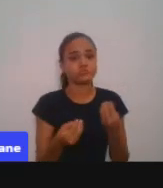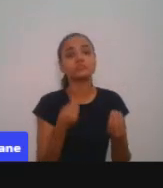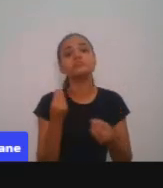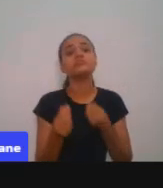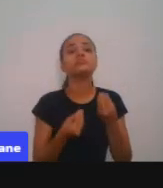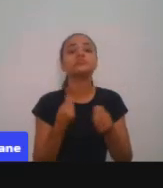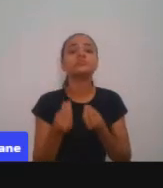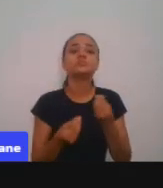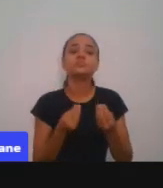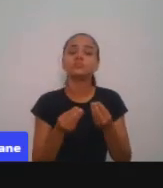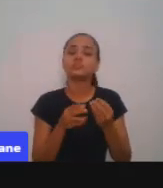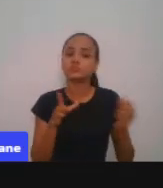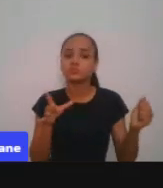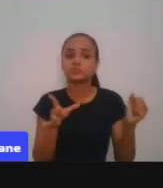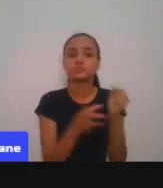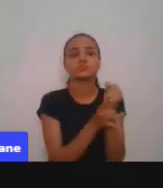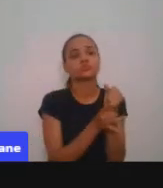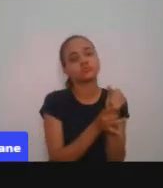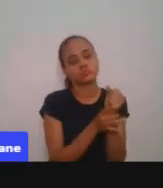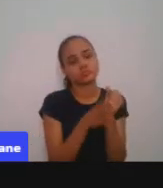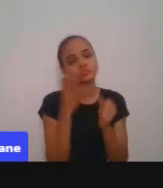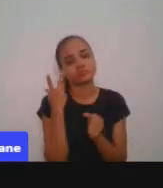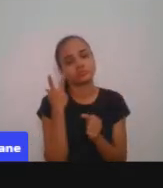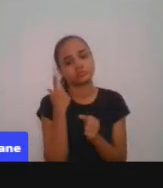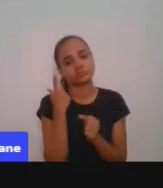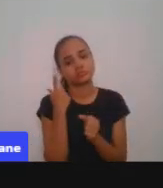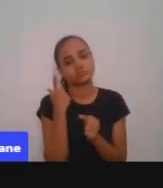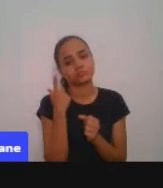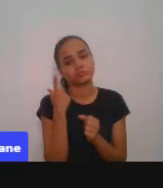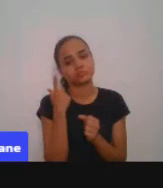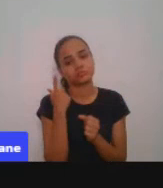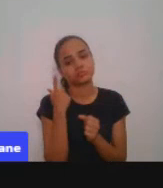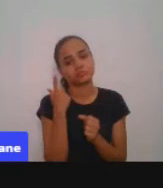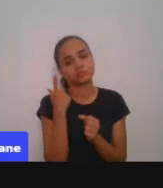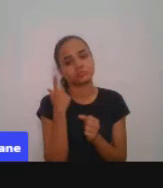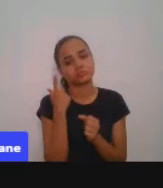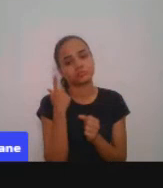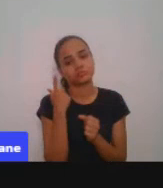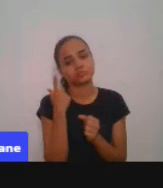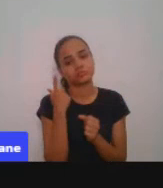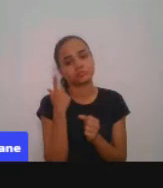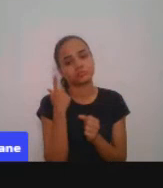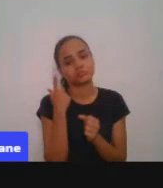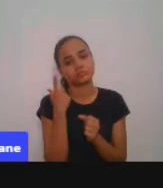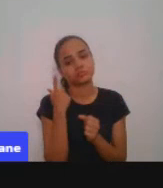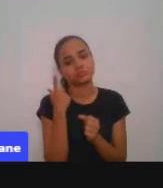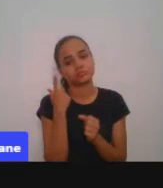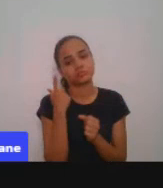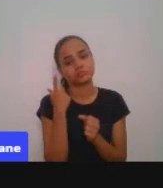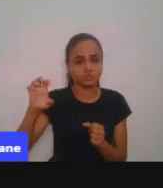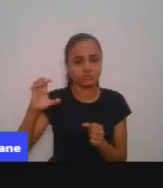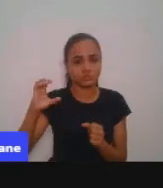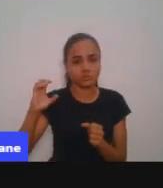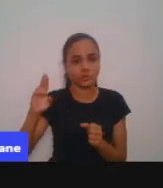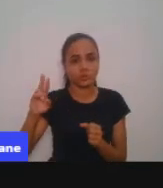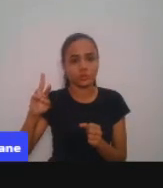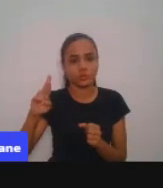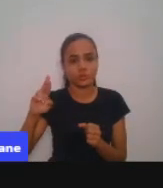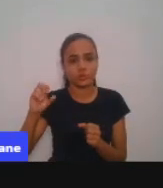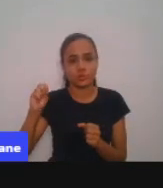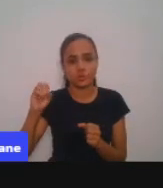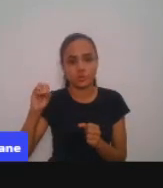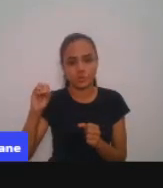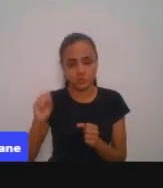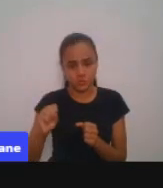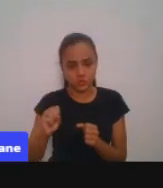condições mínimas, a gente não está falando só de recurso, né? Então, não é porque a família tem mais recursos ou tem menos recursos,